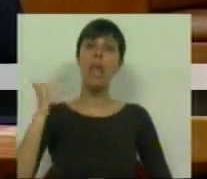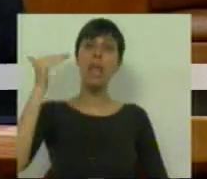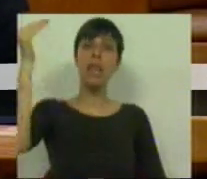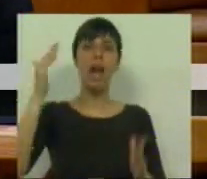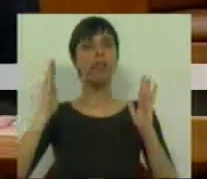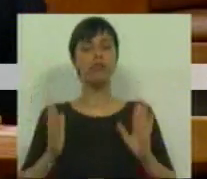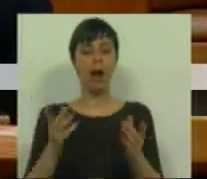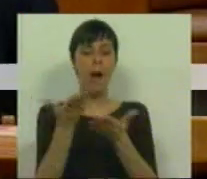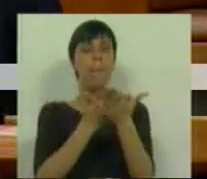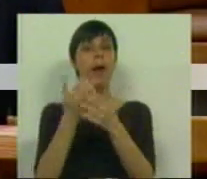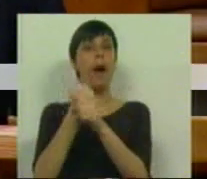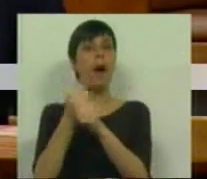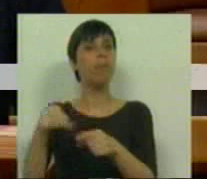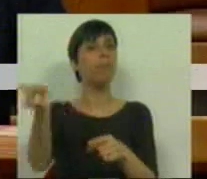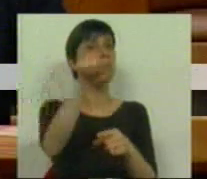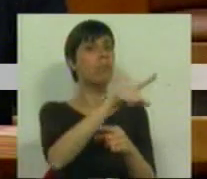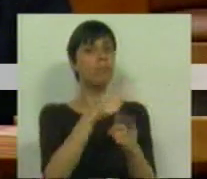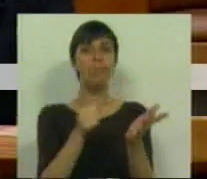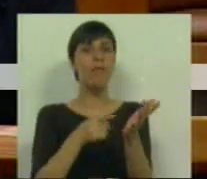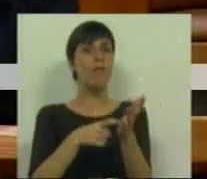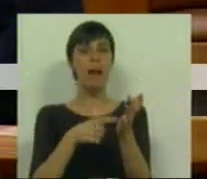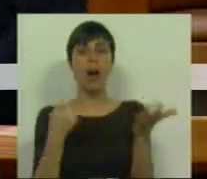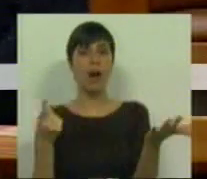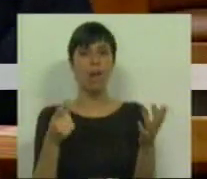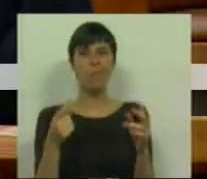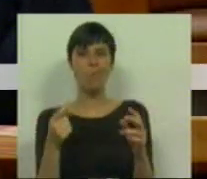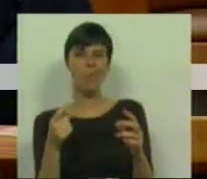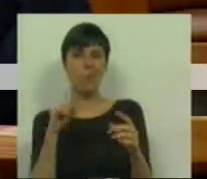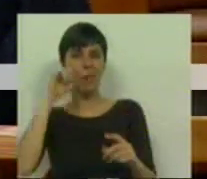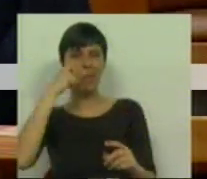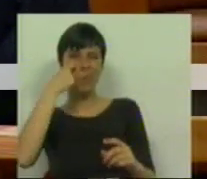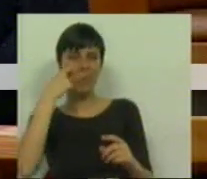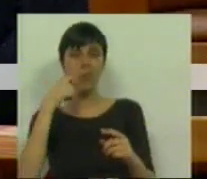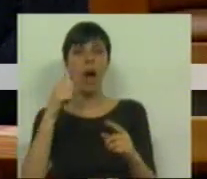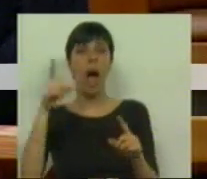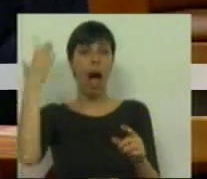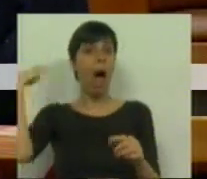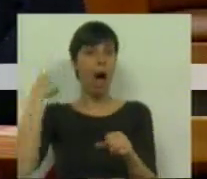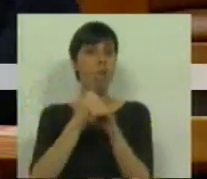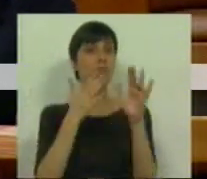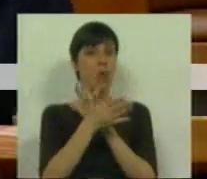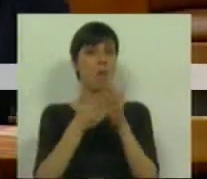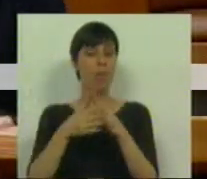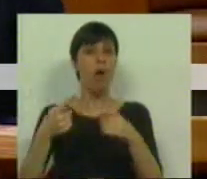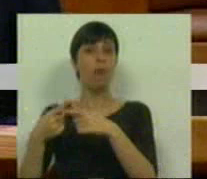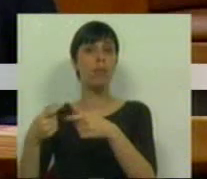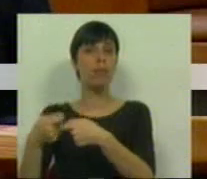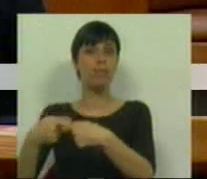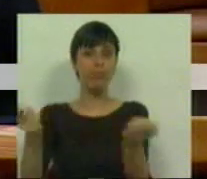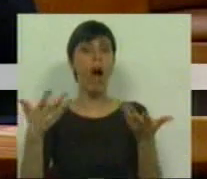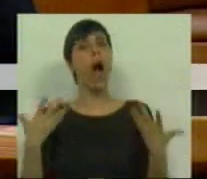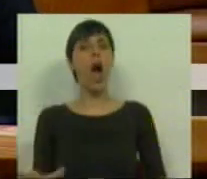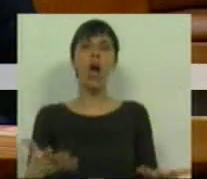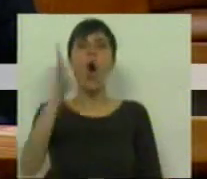idade que o mercado de trabalho já franzia o sobrolho quando ainda havia empregos para distribuir, que o